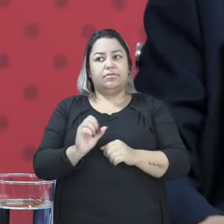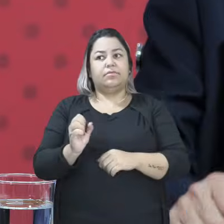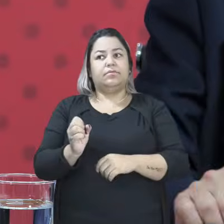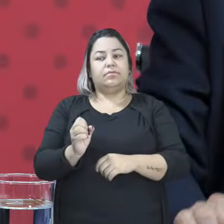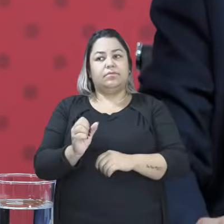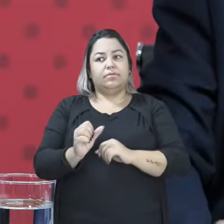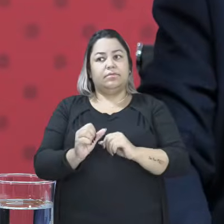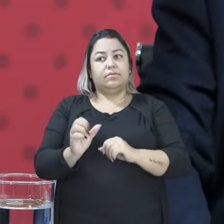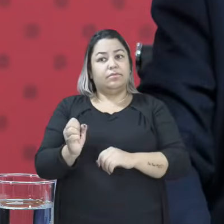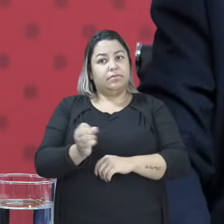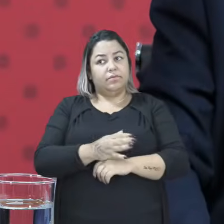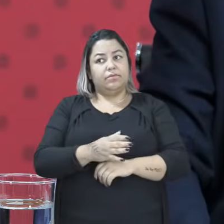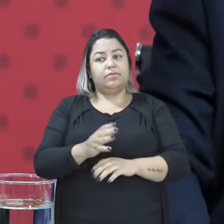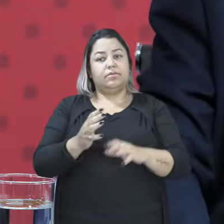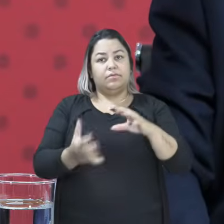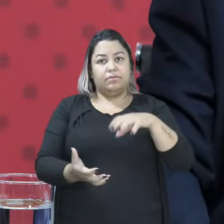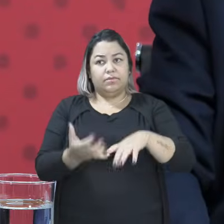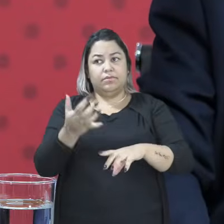E o Congresso é o